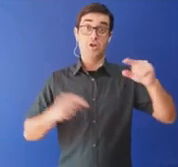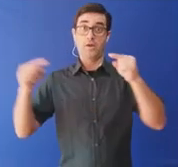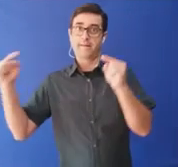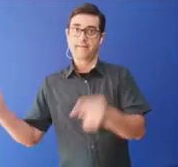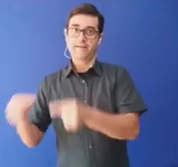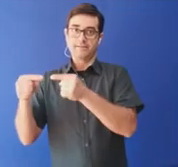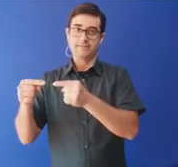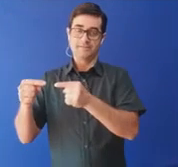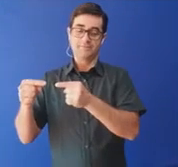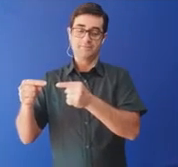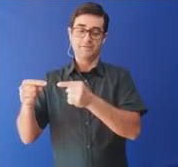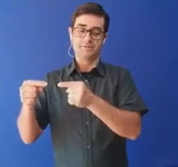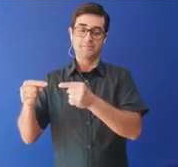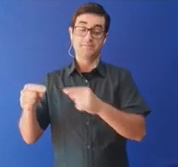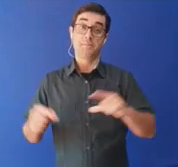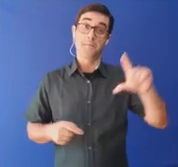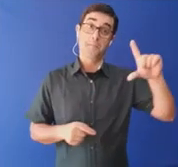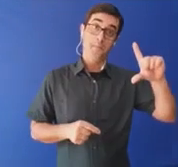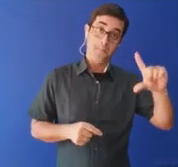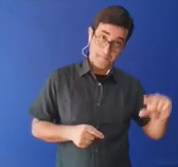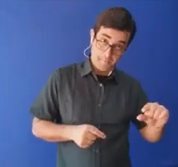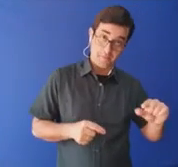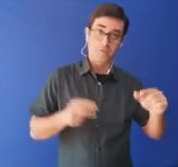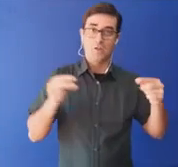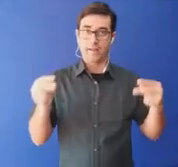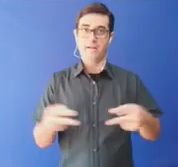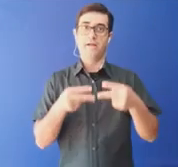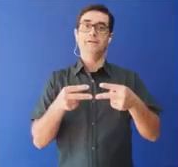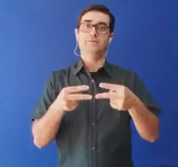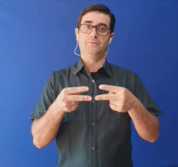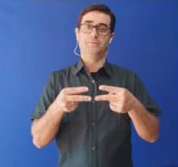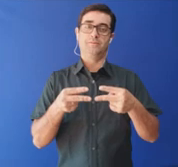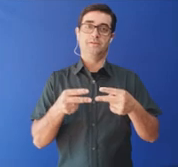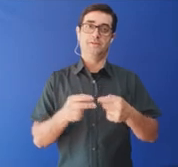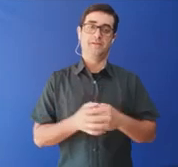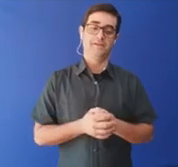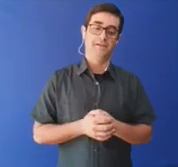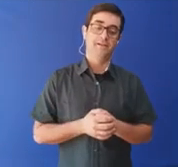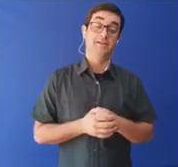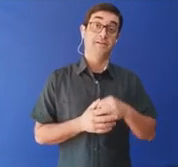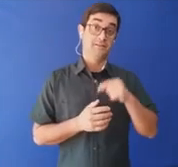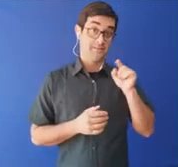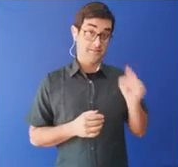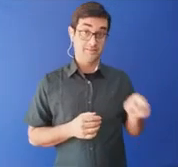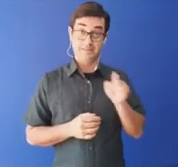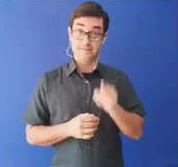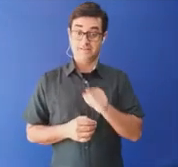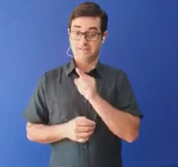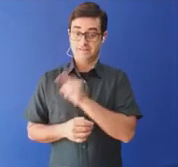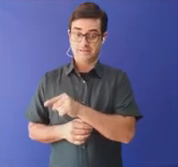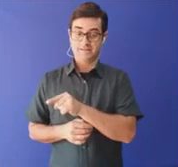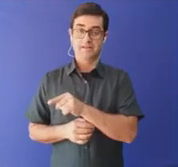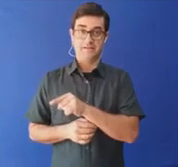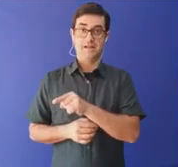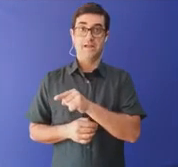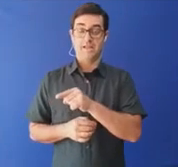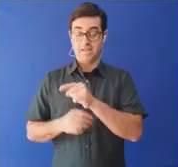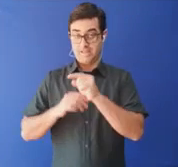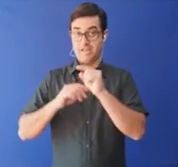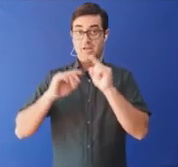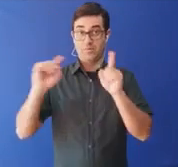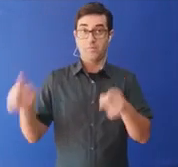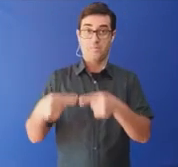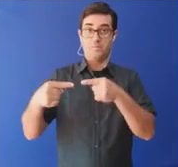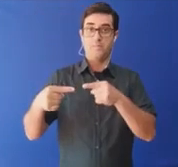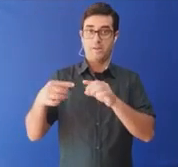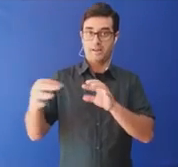maior do que a simples. Então, a ressonância, ela é uma forma de estabilização da ligação. E se ela é uma